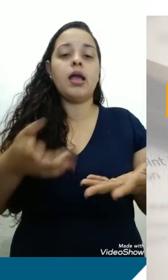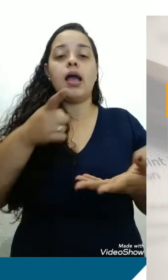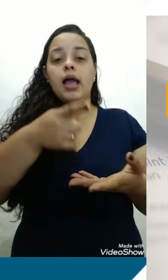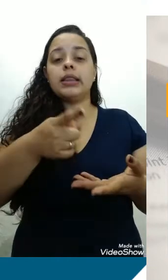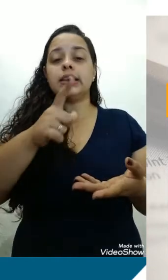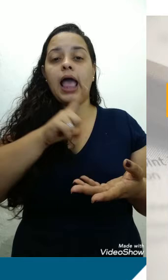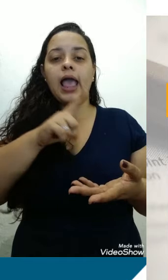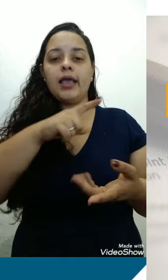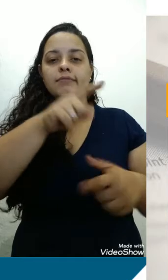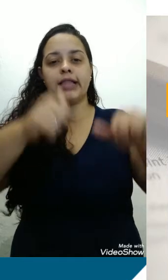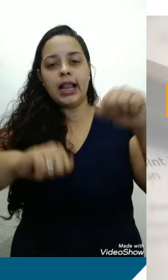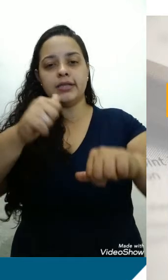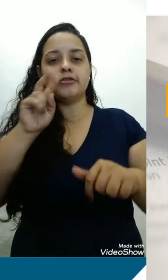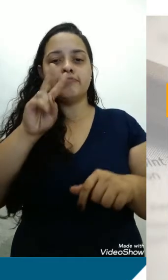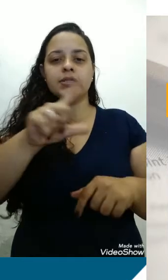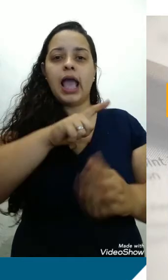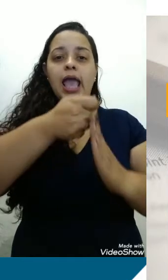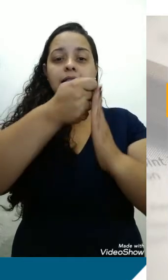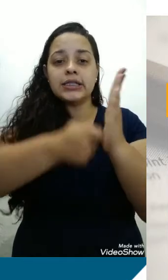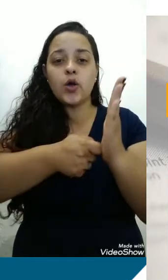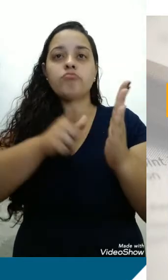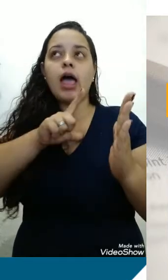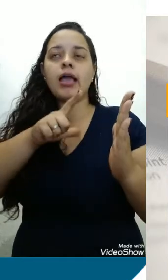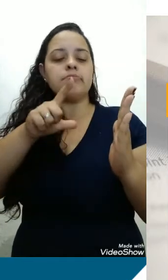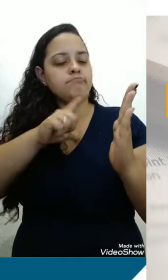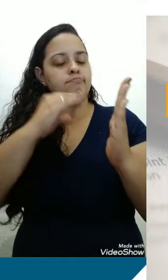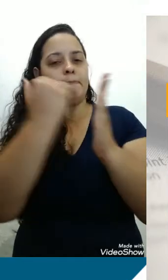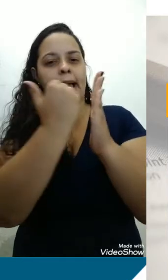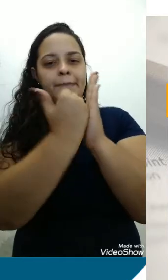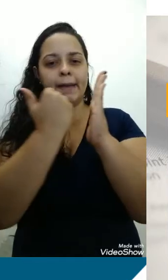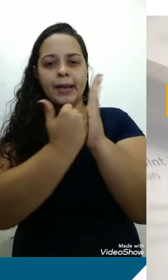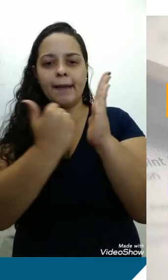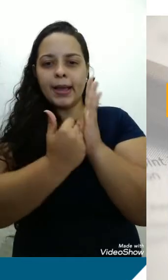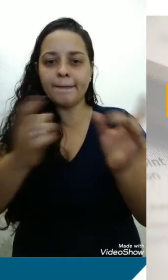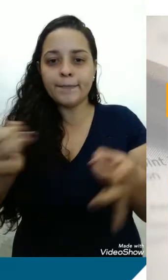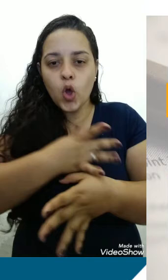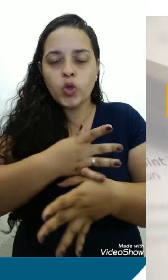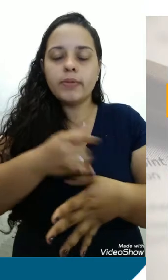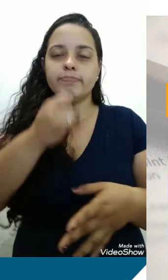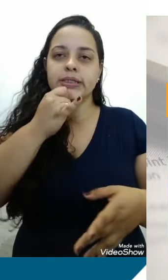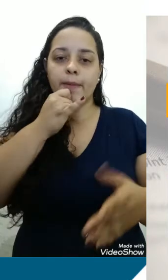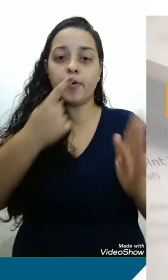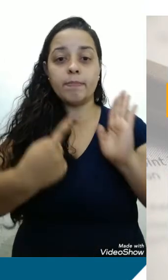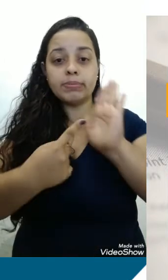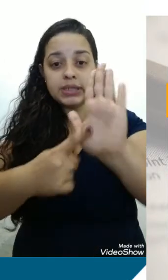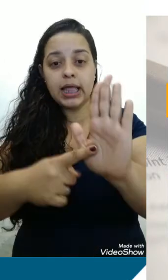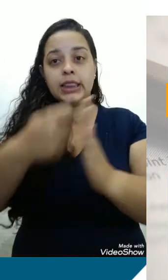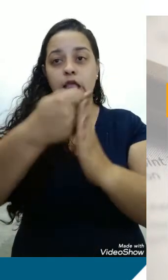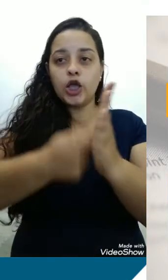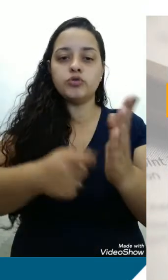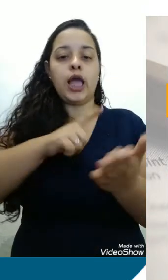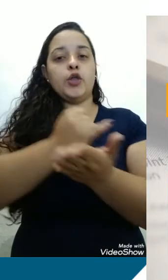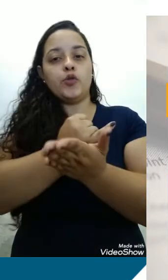2 analisa se o candidato escreve uma redação que atenda à estrutura dissertativa argumentativa, que seria apresentar um texto